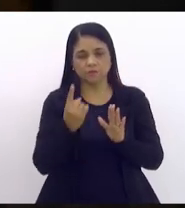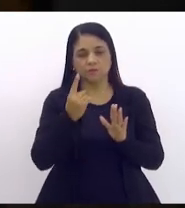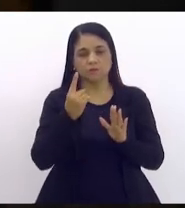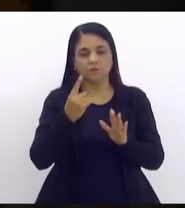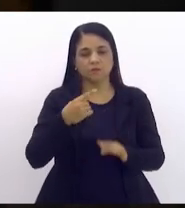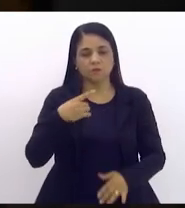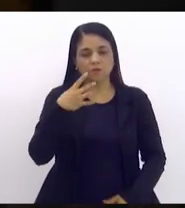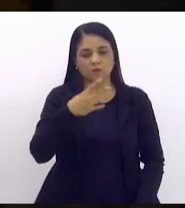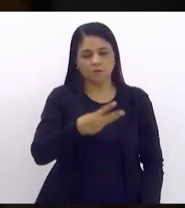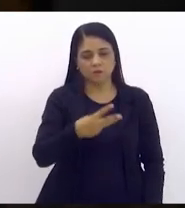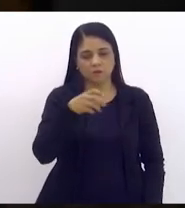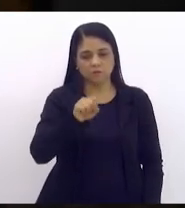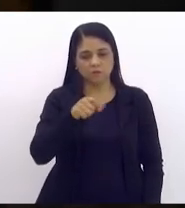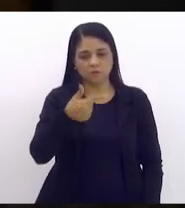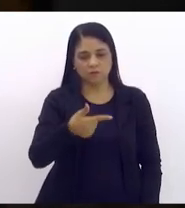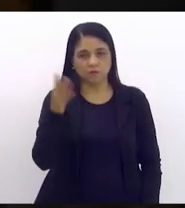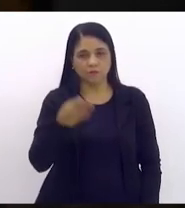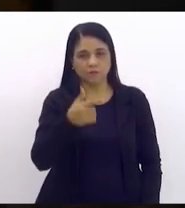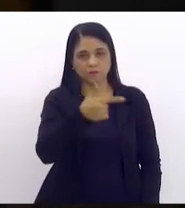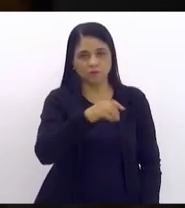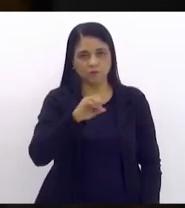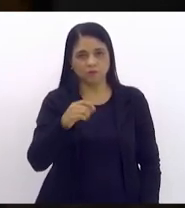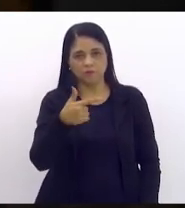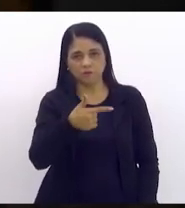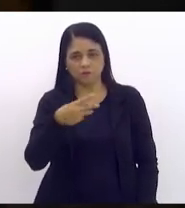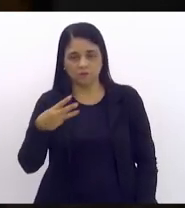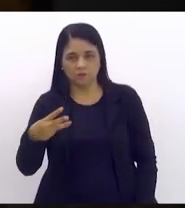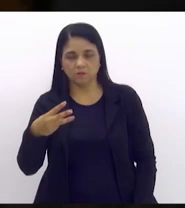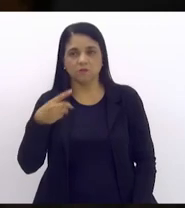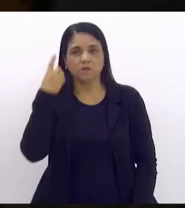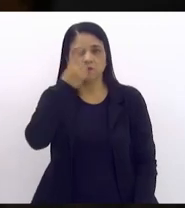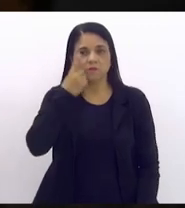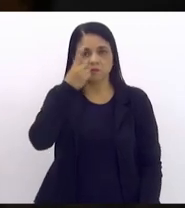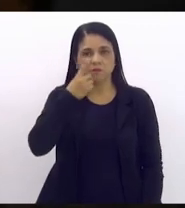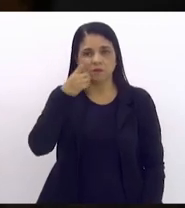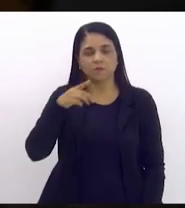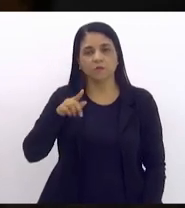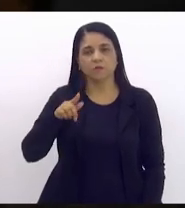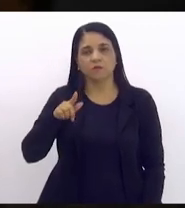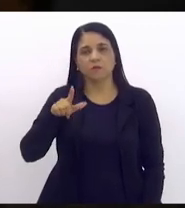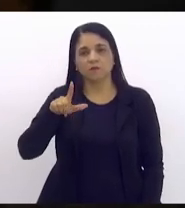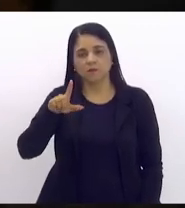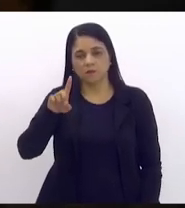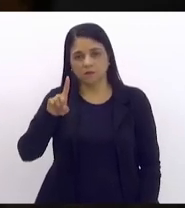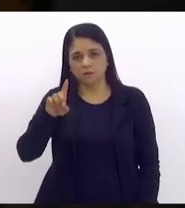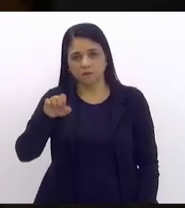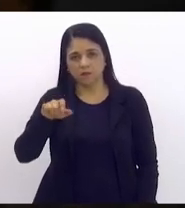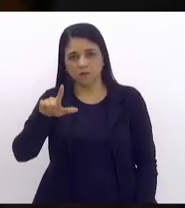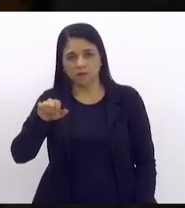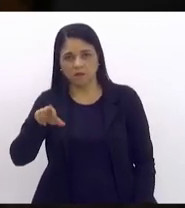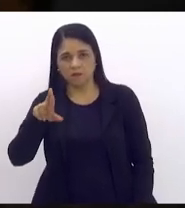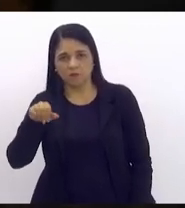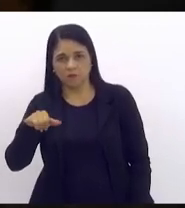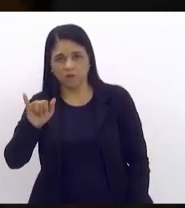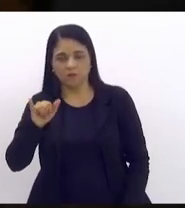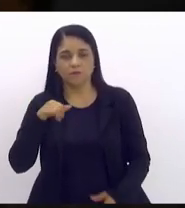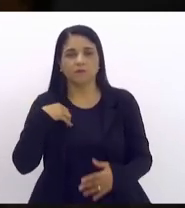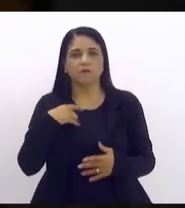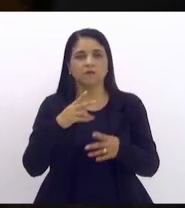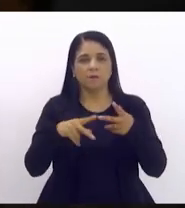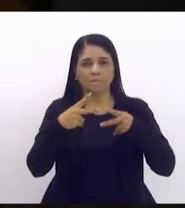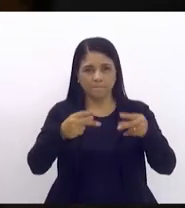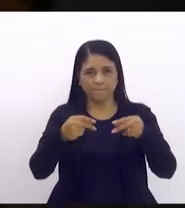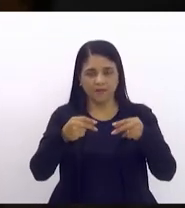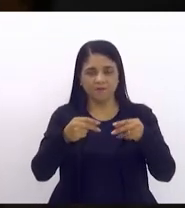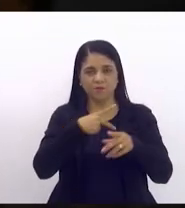de resolução número 382, de 23, de autoria do deputado Guilherme Della Orden, que concede o prêmio Andanelli da Saúde